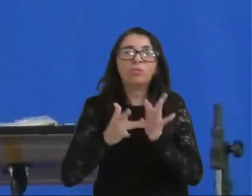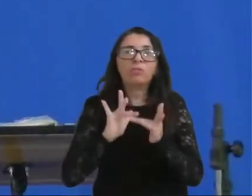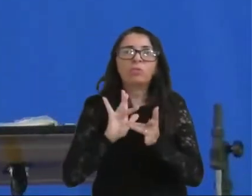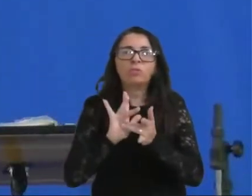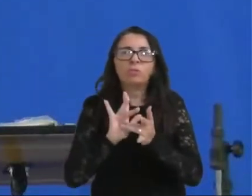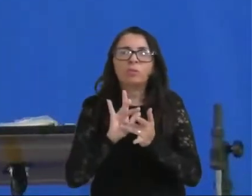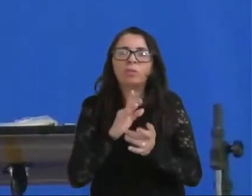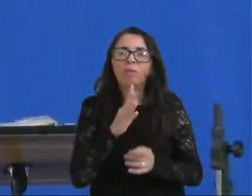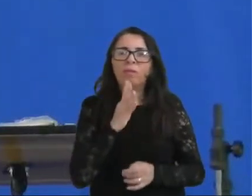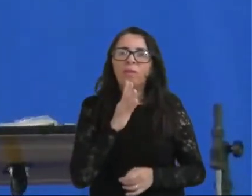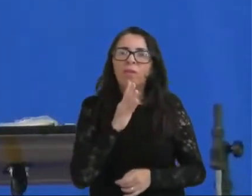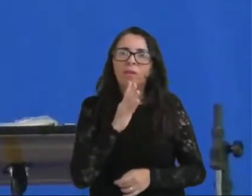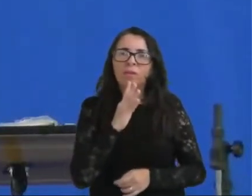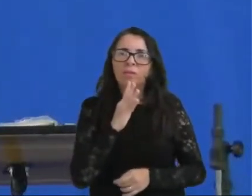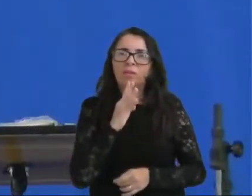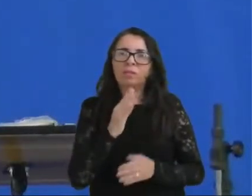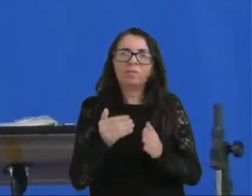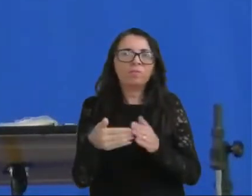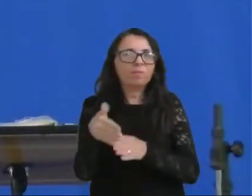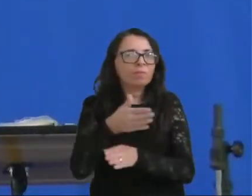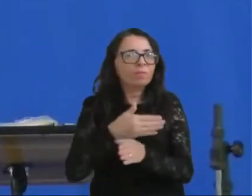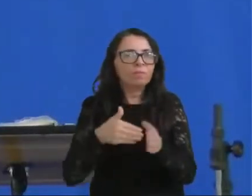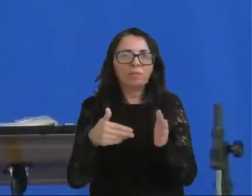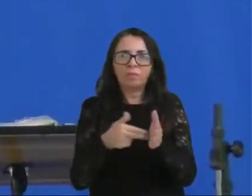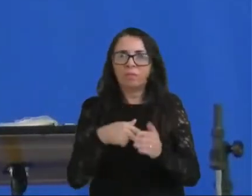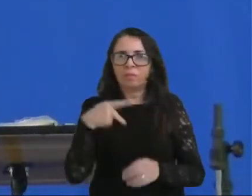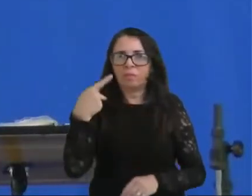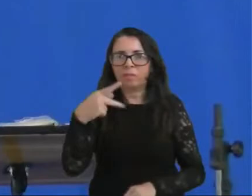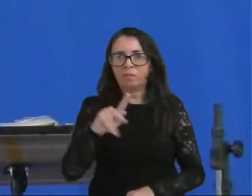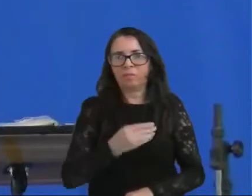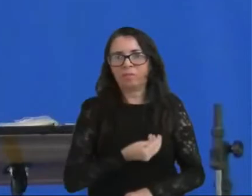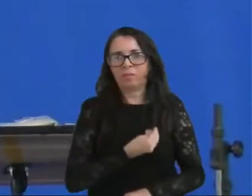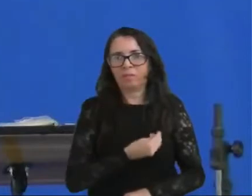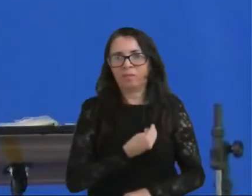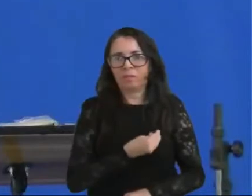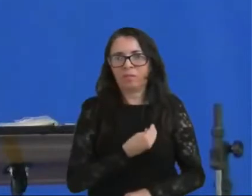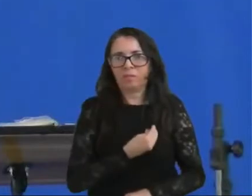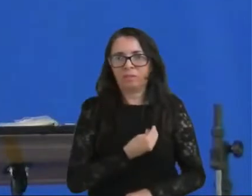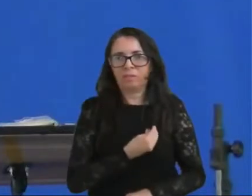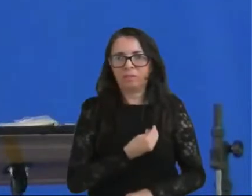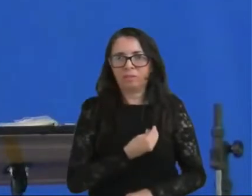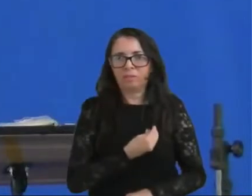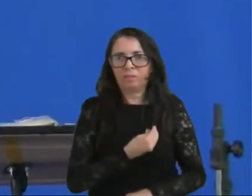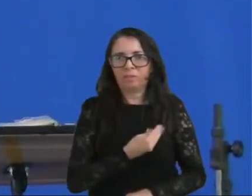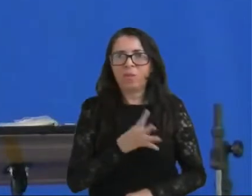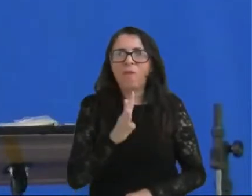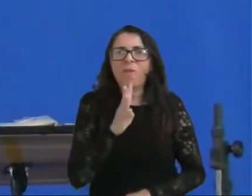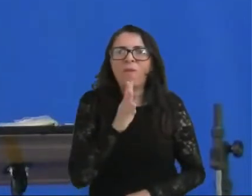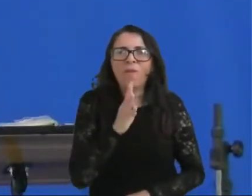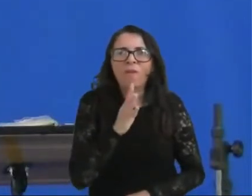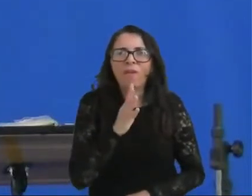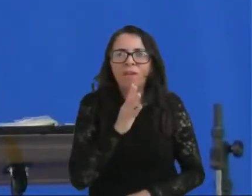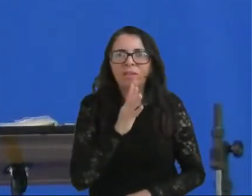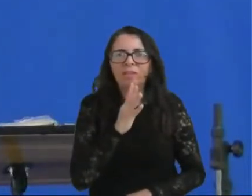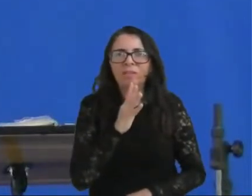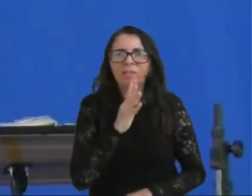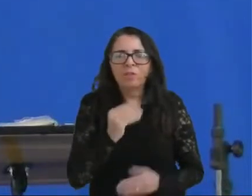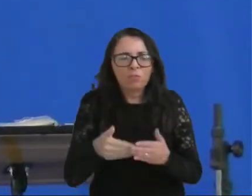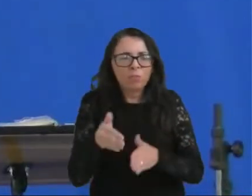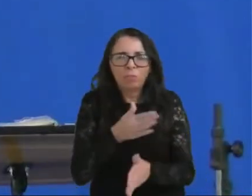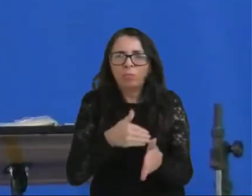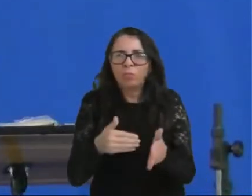sonda. Ele nos conhece, nos sonda, Ele conhece os nossos corações. Ele conhece os nossos sentimentos.